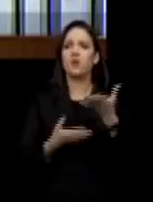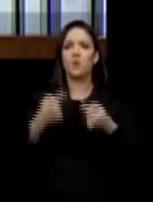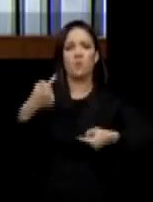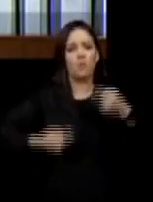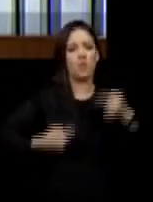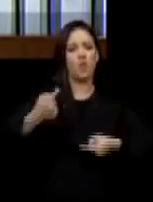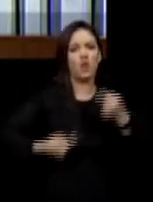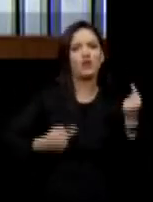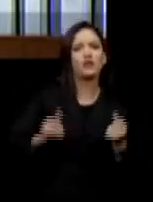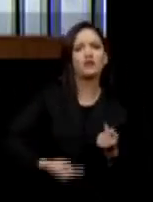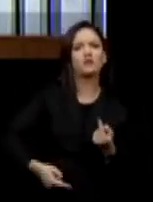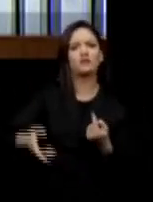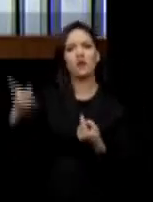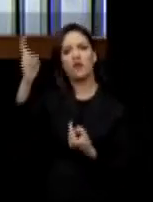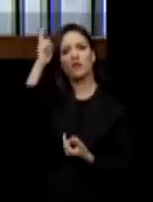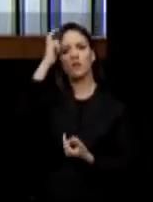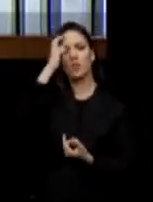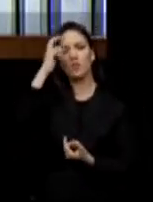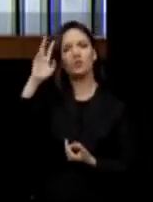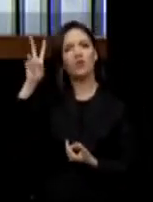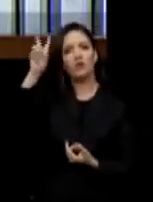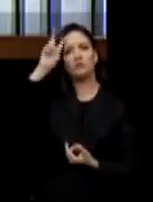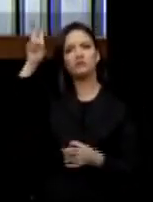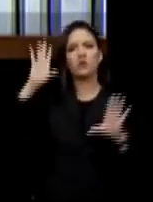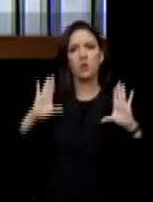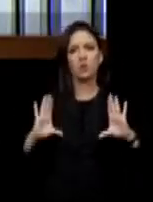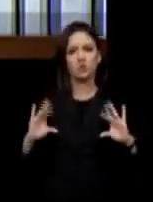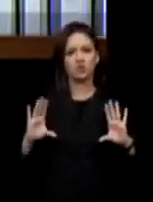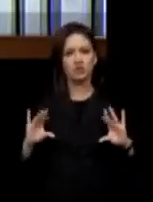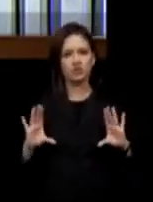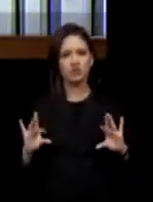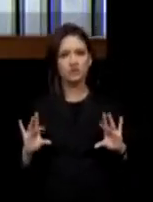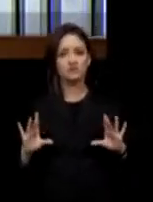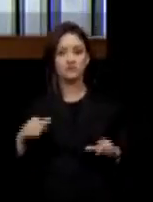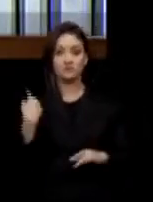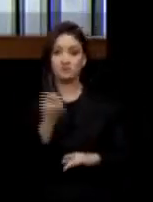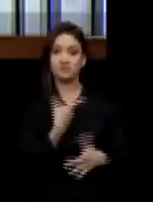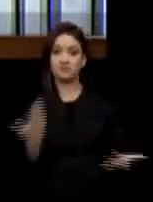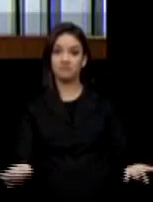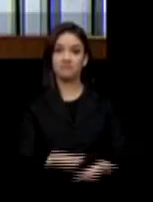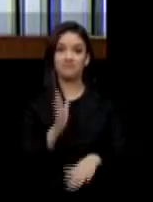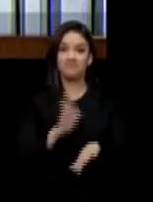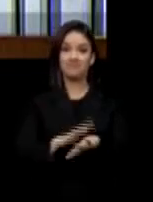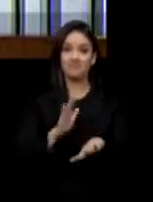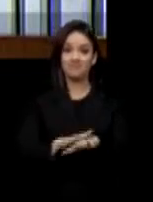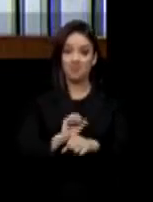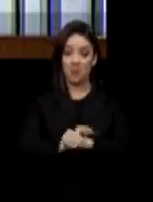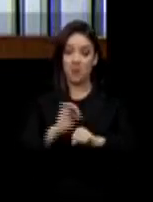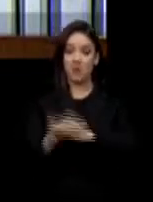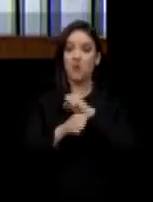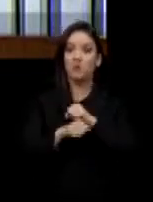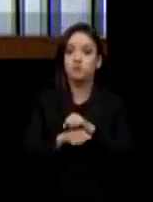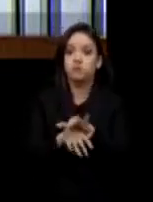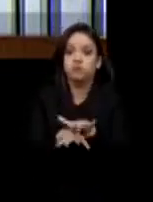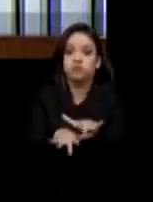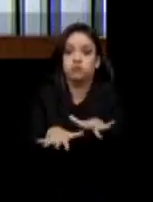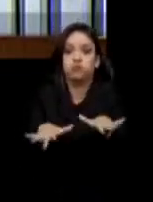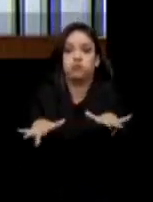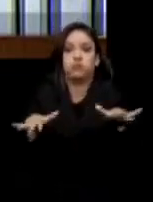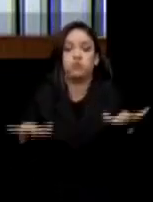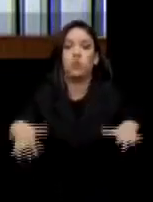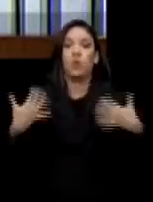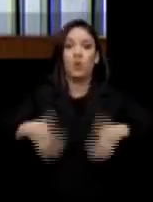intelectual, cultural e científica. Estamos enfrentando uma pandemia sem precedentes em